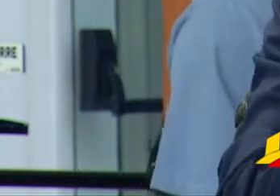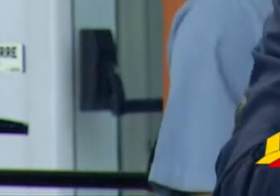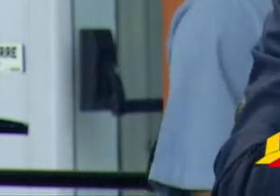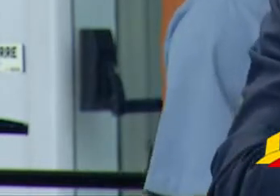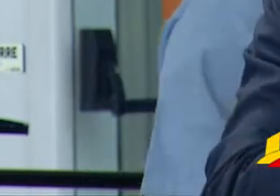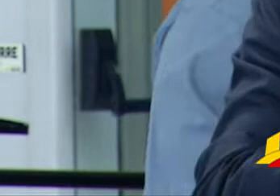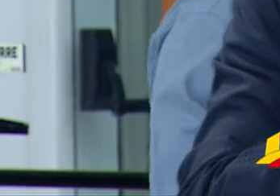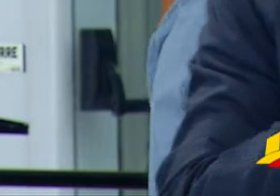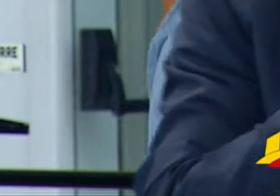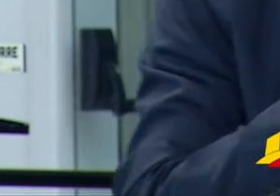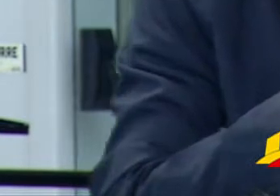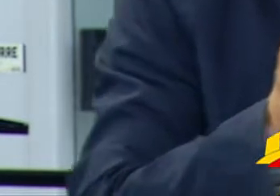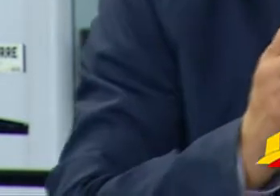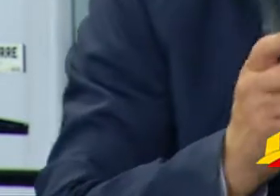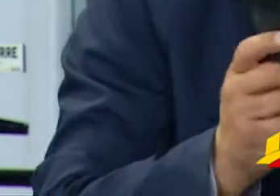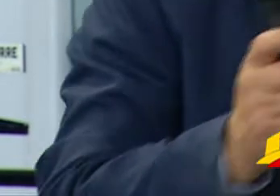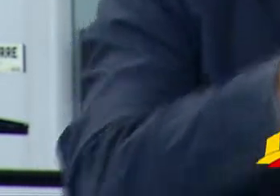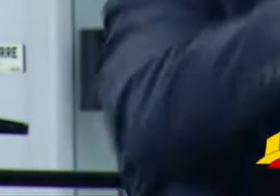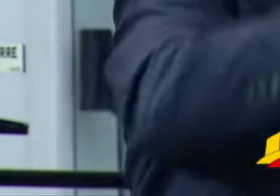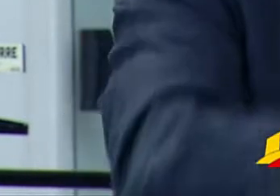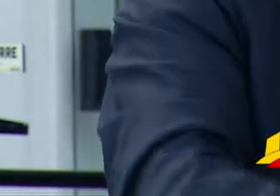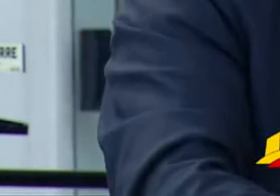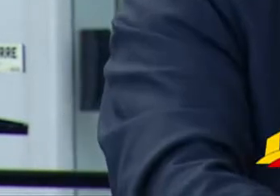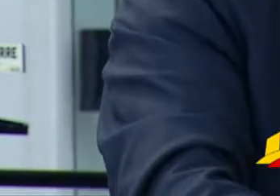pelo projeto conto com meu voto